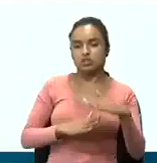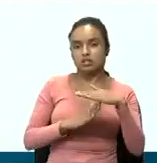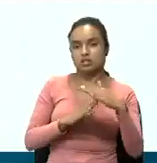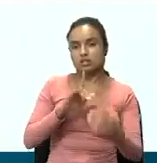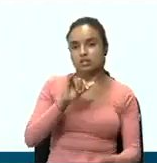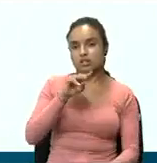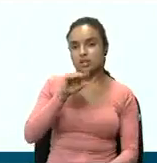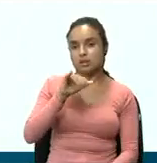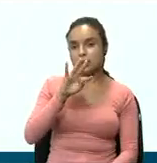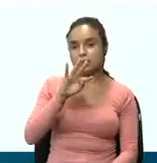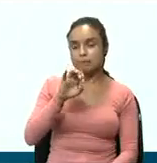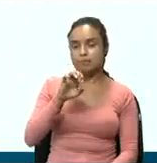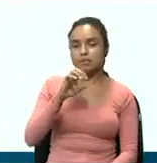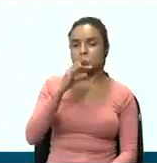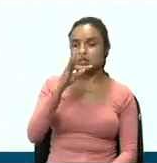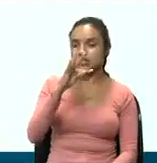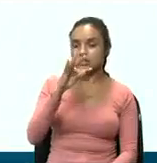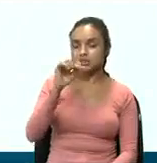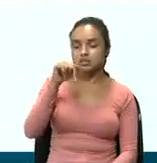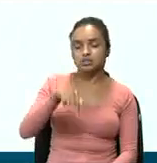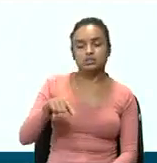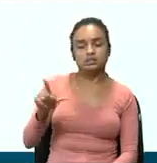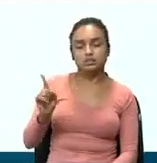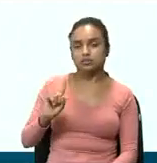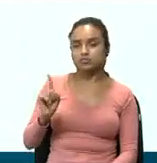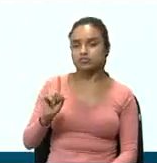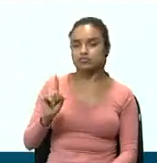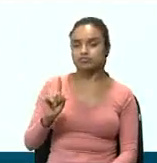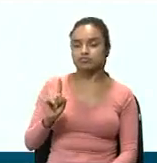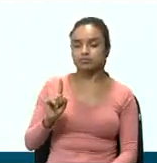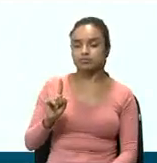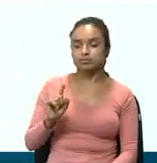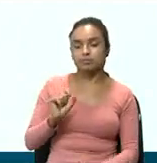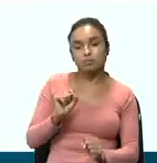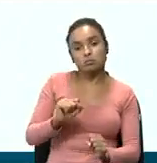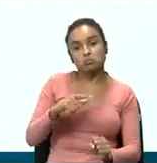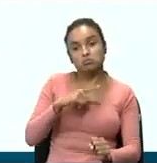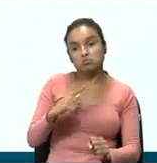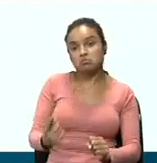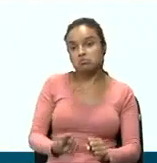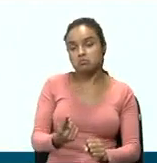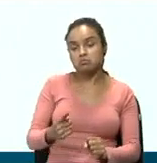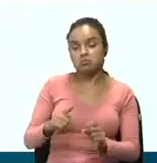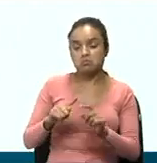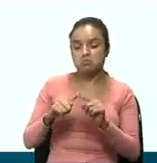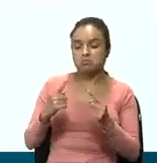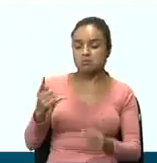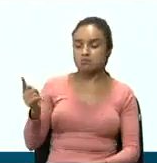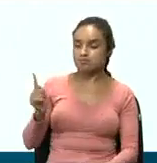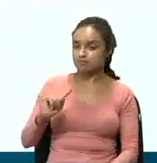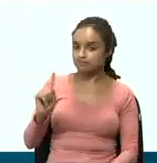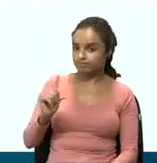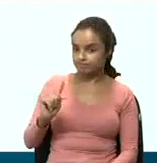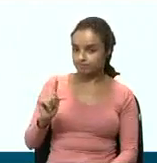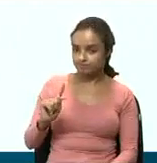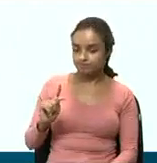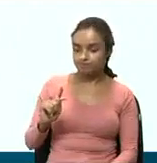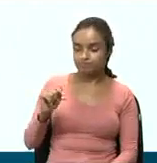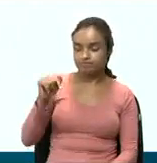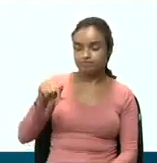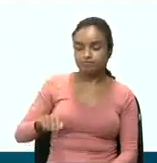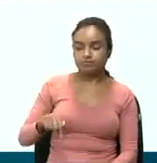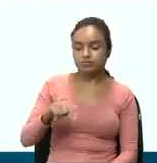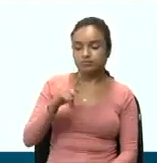ao infinito. Nós não vamos, nesse momento, precisar realizar mudança de variável, porque a primitiva vai